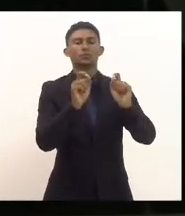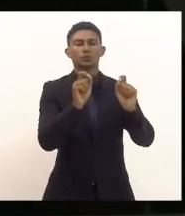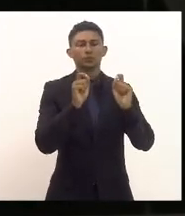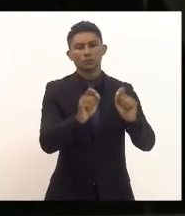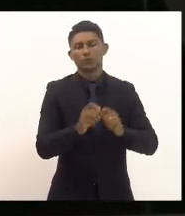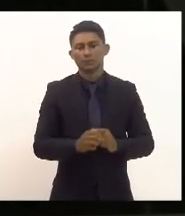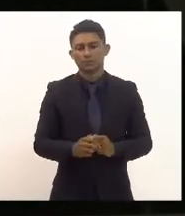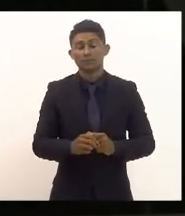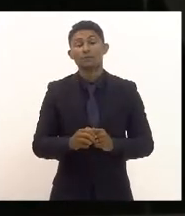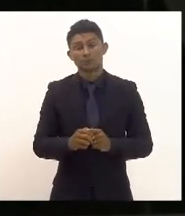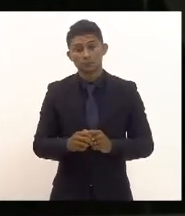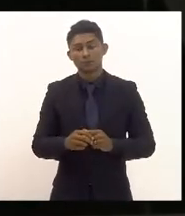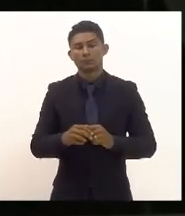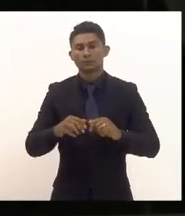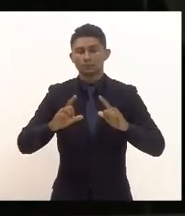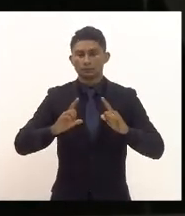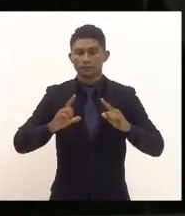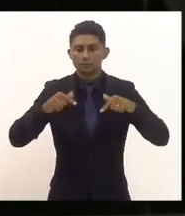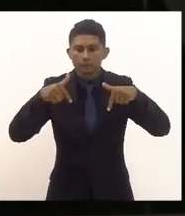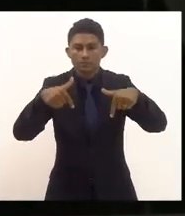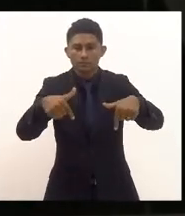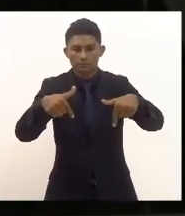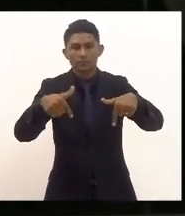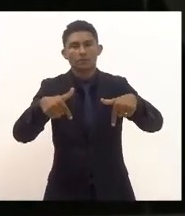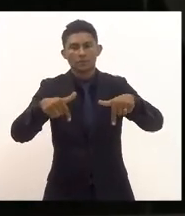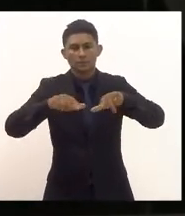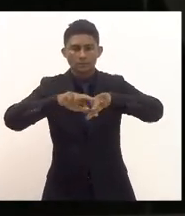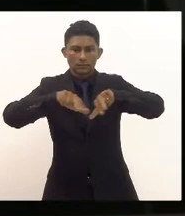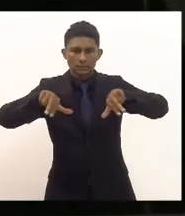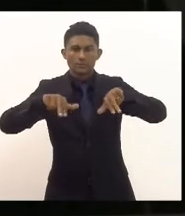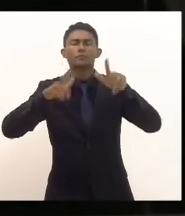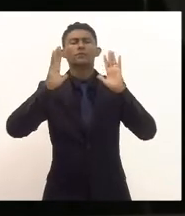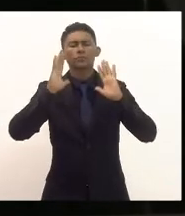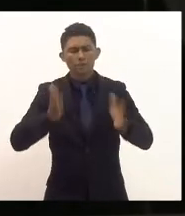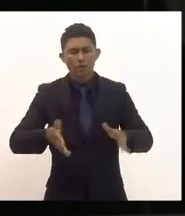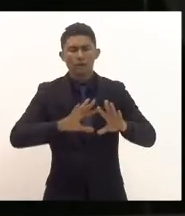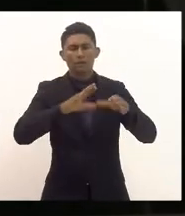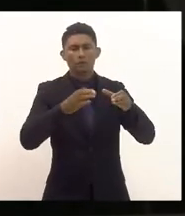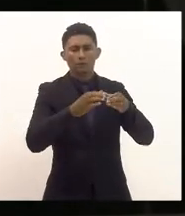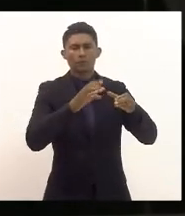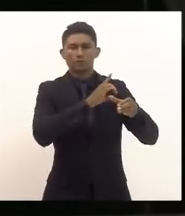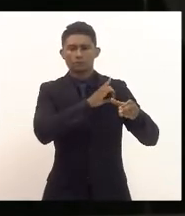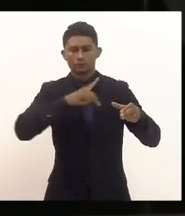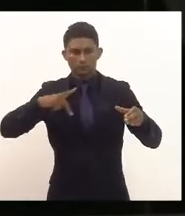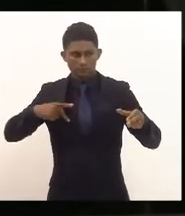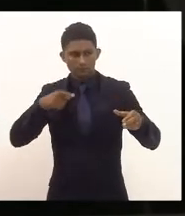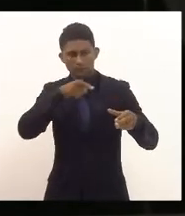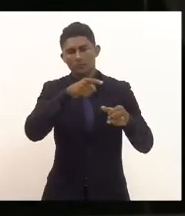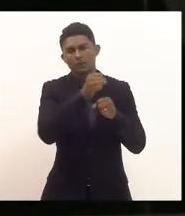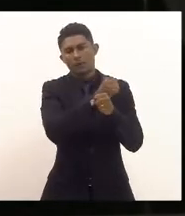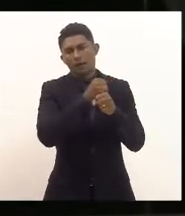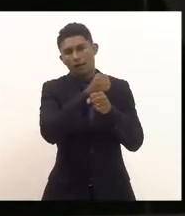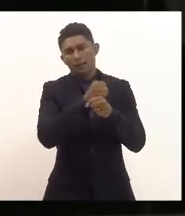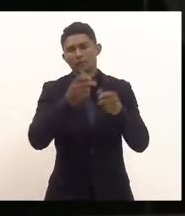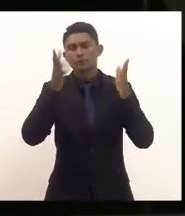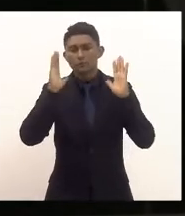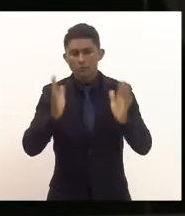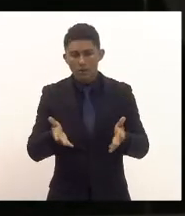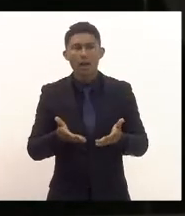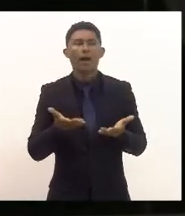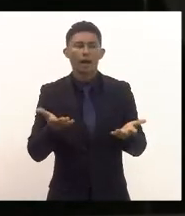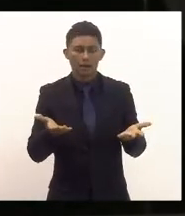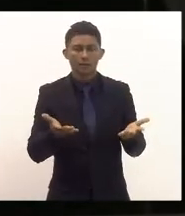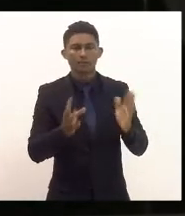importantes ações que já eram realizadas pela Defensoria Pública vários anos a